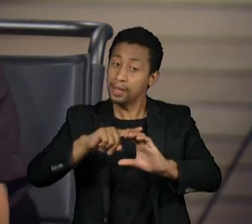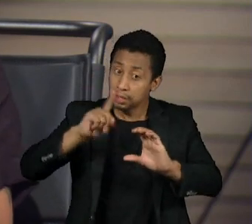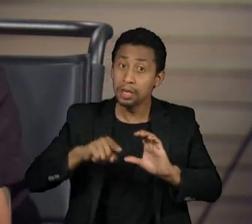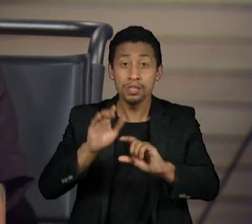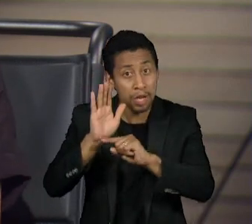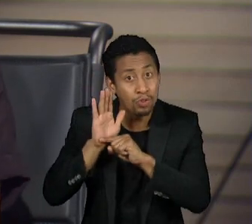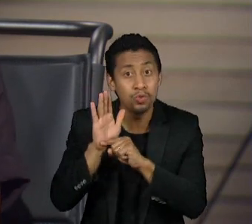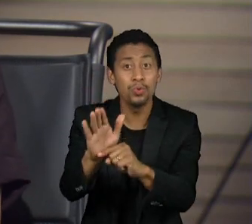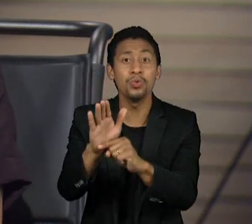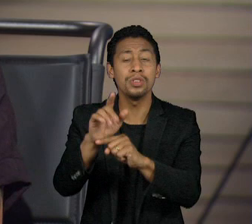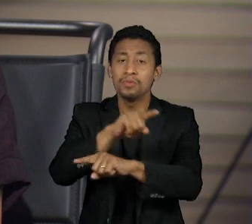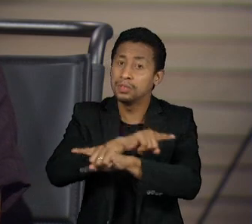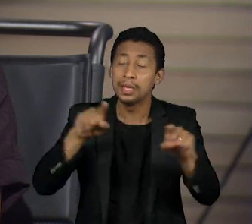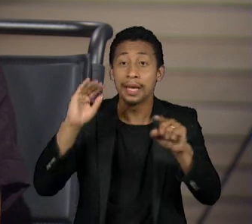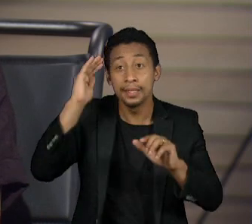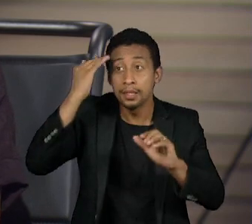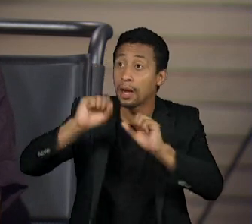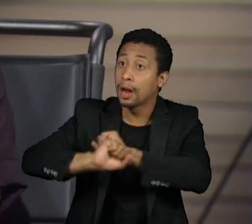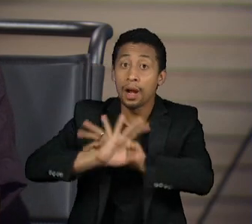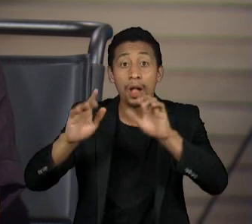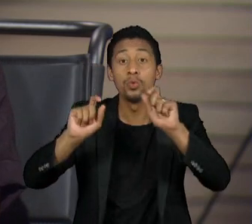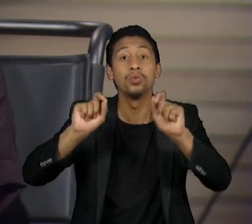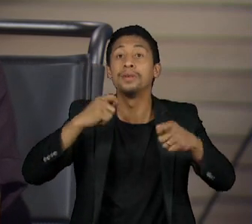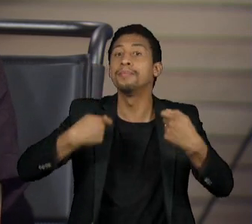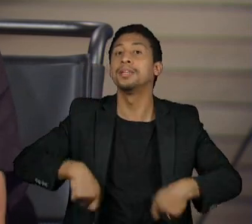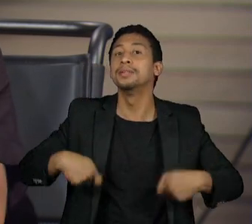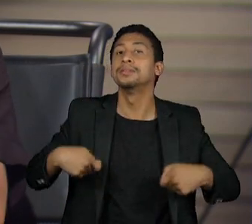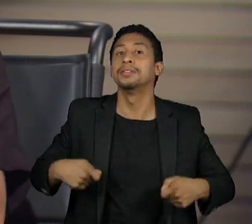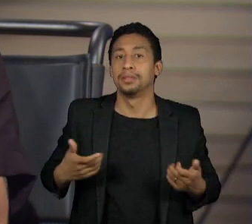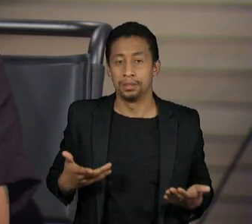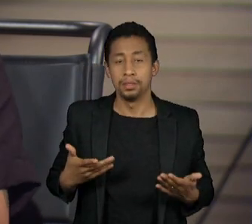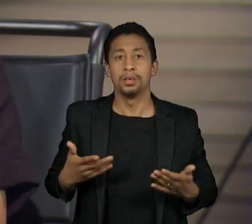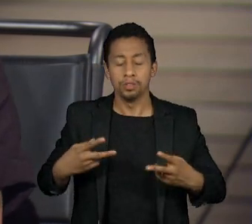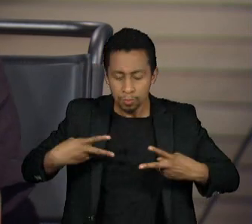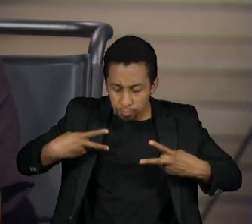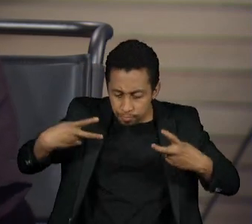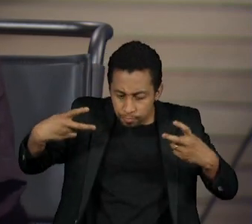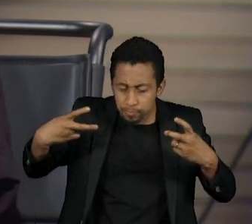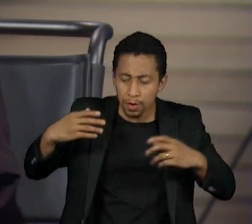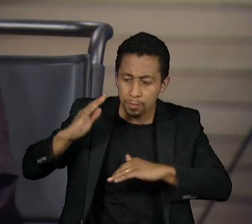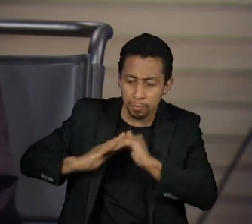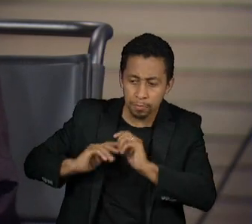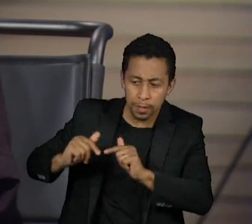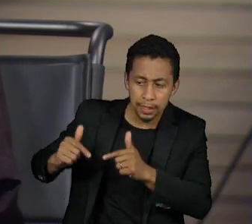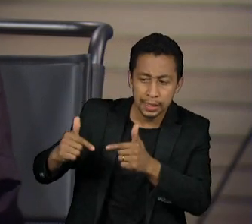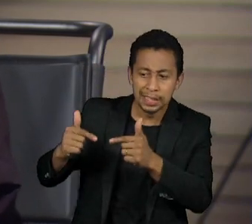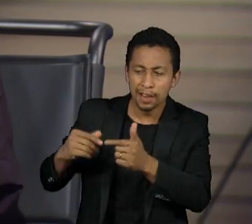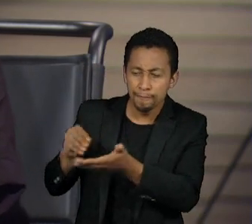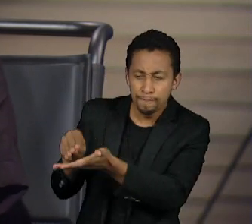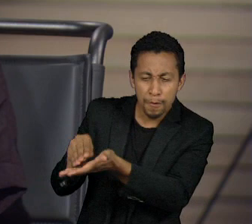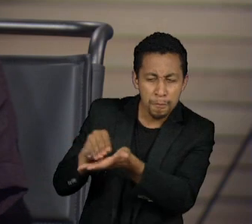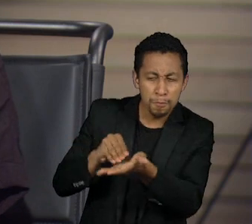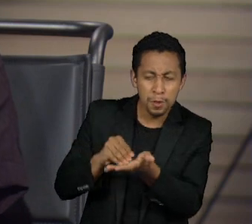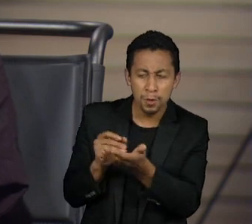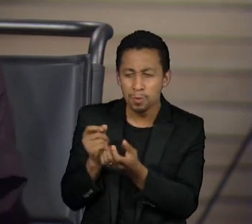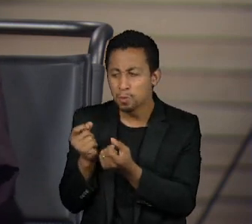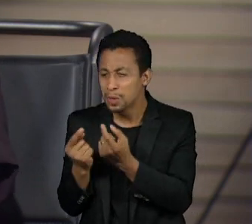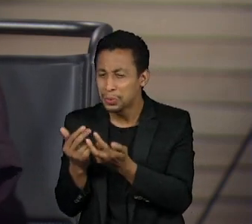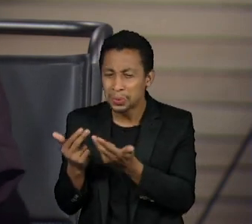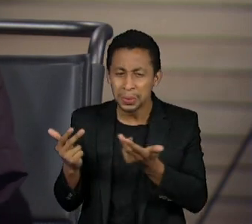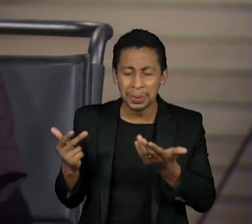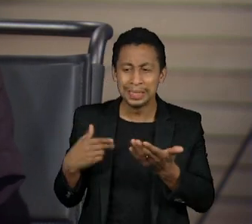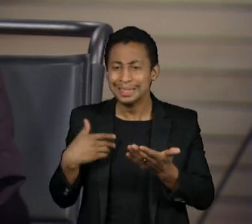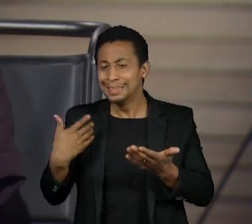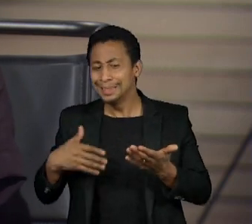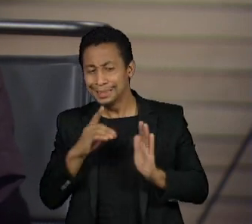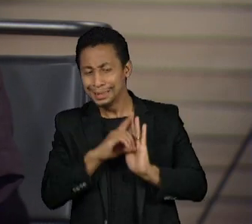ajuda a compreender quais são as nossas necessidades, as nossas demandas, e que a gente olha para essa prática e a gente percebe que determinadas práticas, elas violam